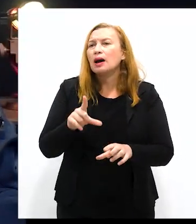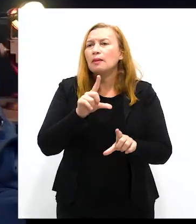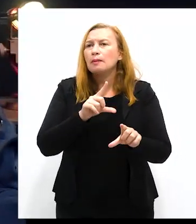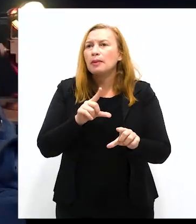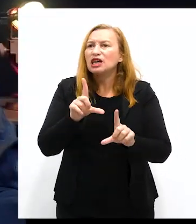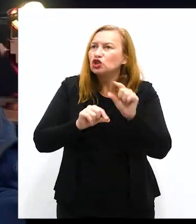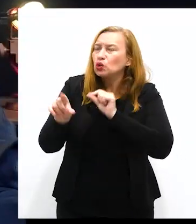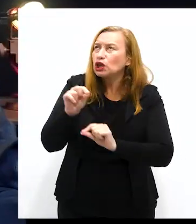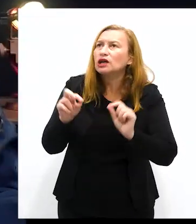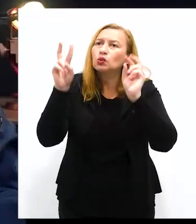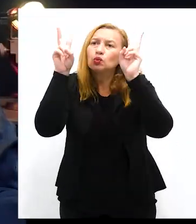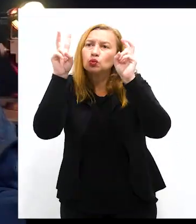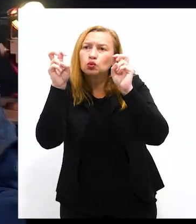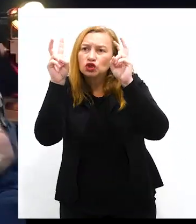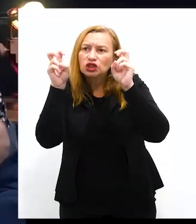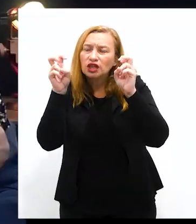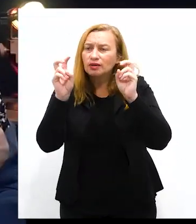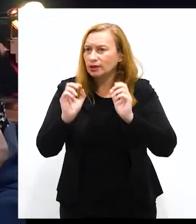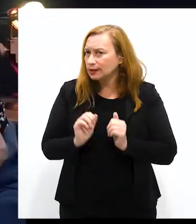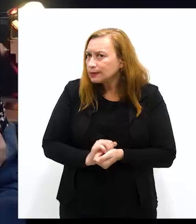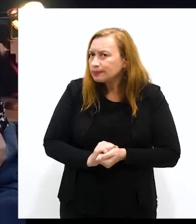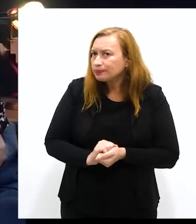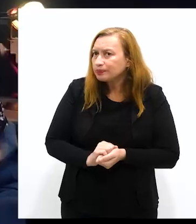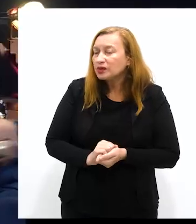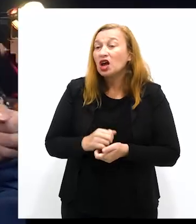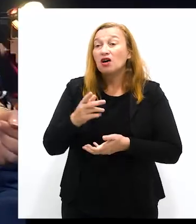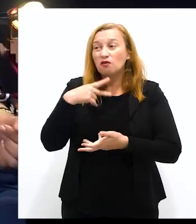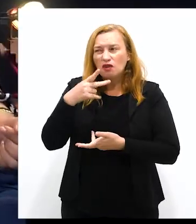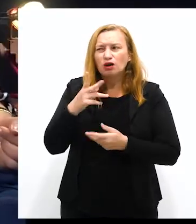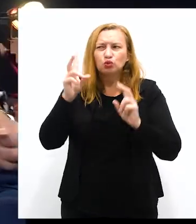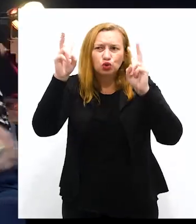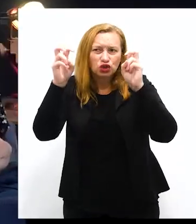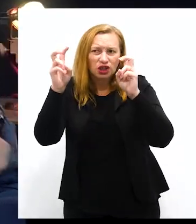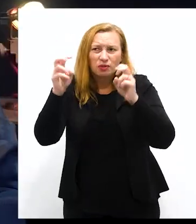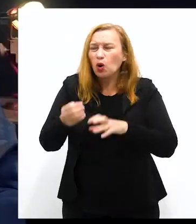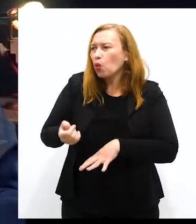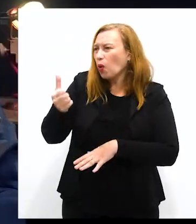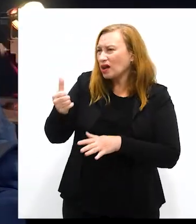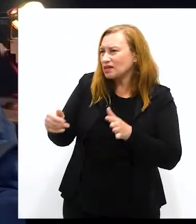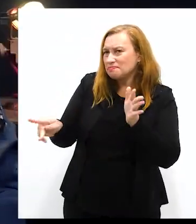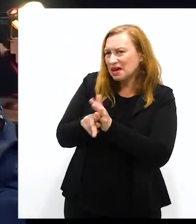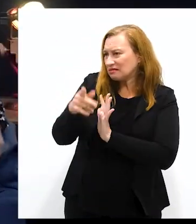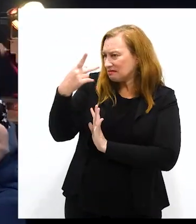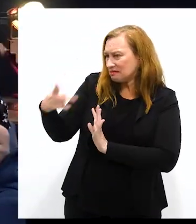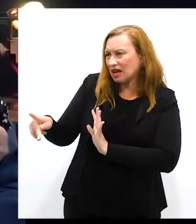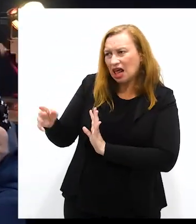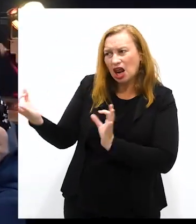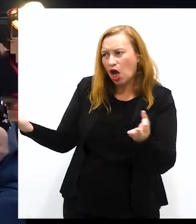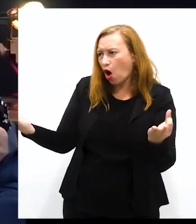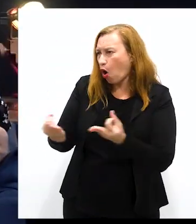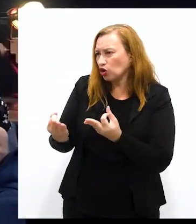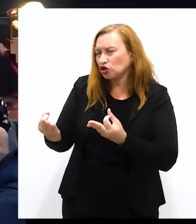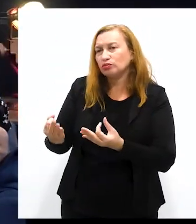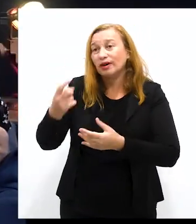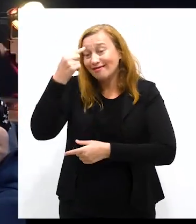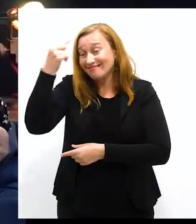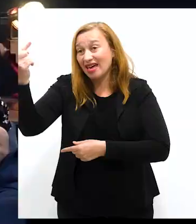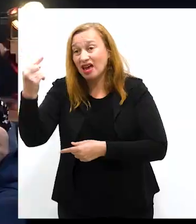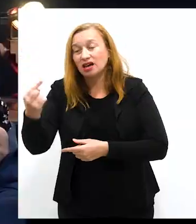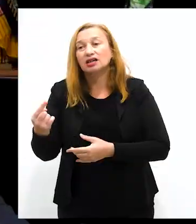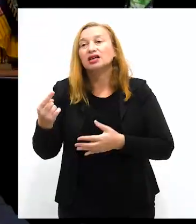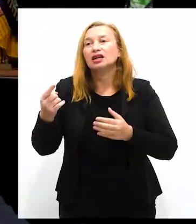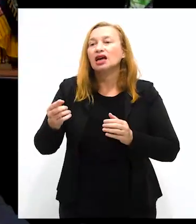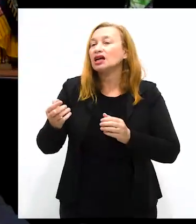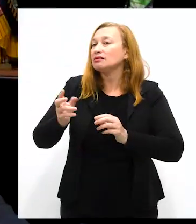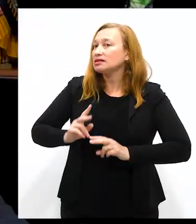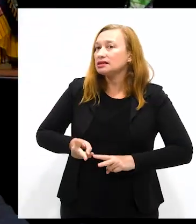mês para decidir os temas e os títulos. Te digo que os títulos quase sempre saem dele, ele é ótimo para